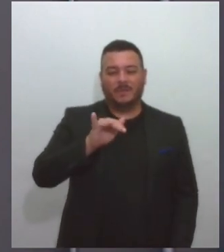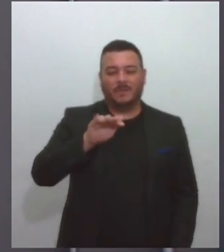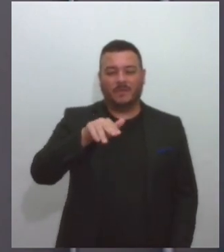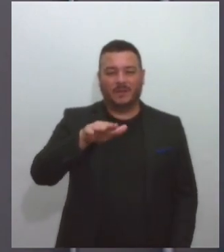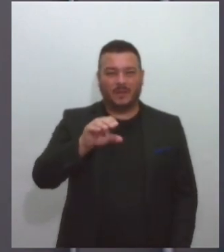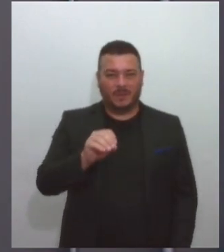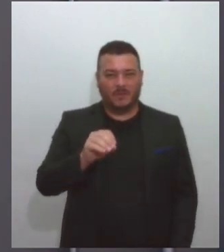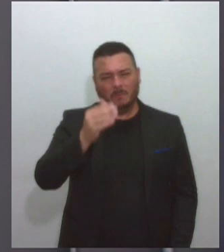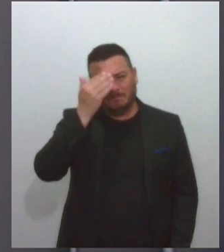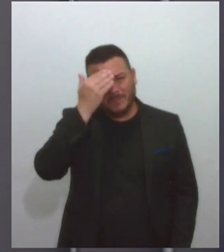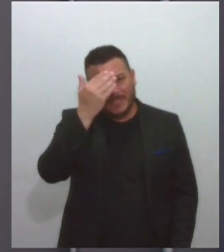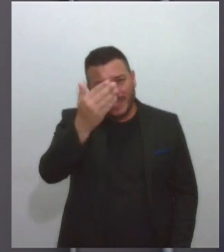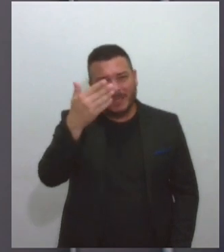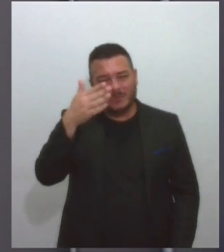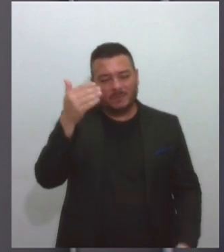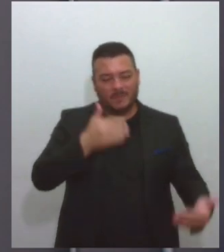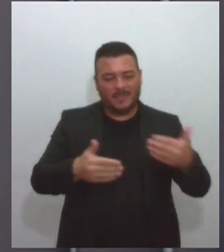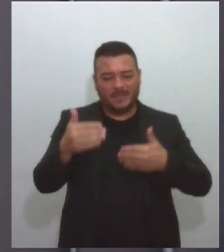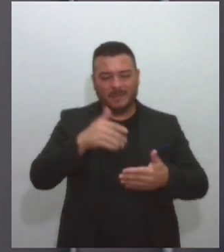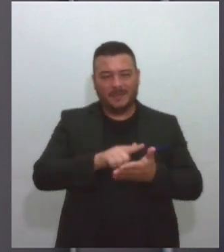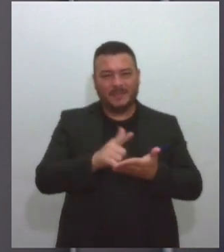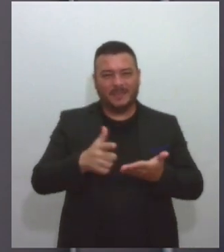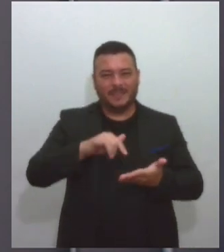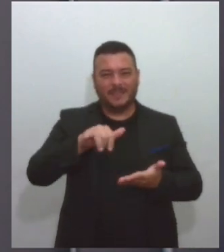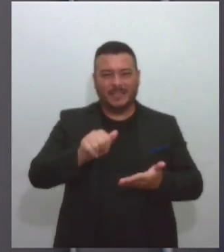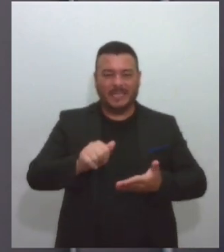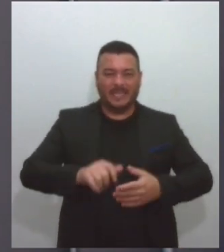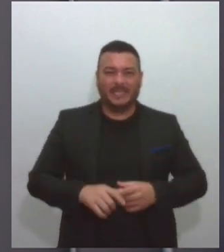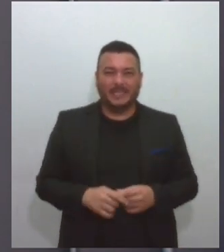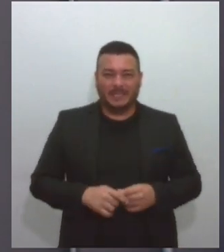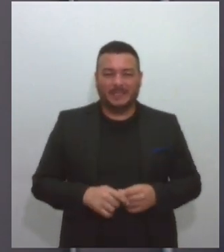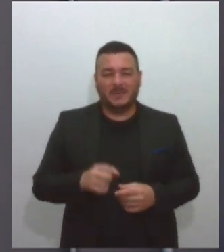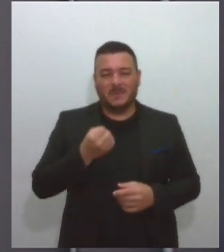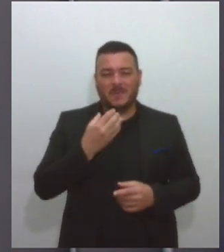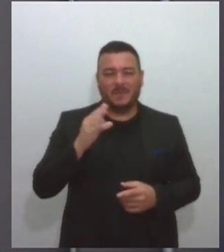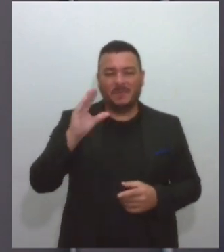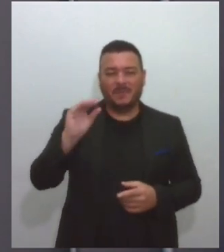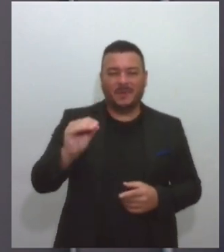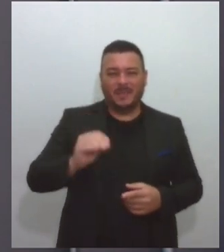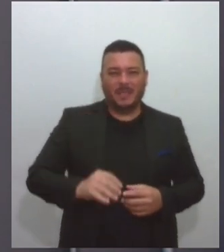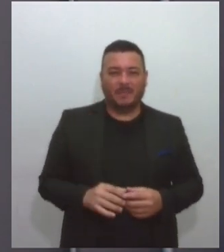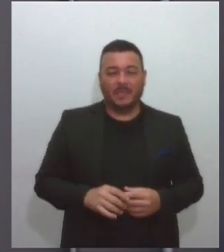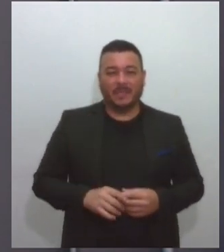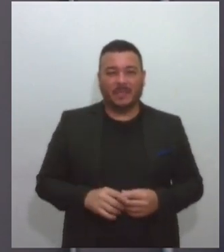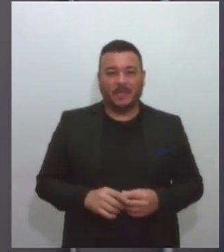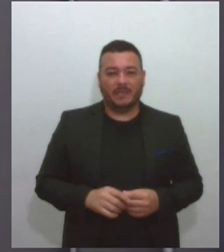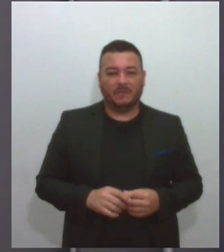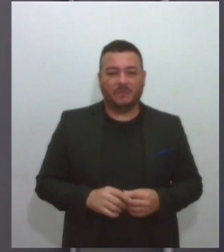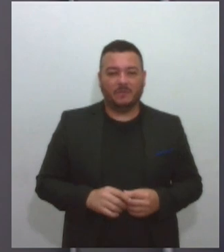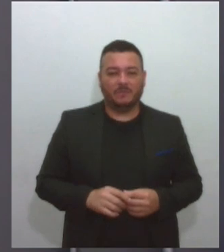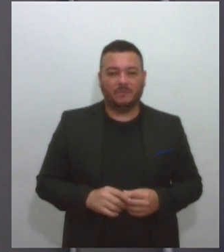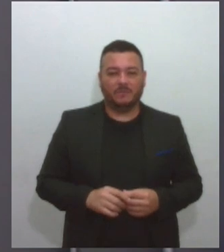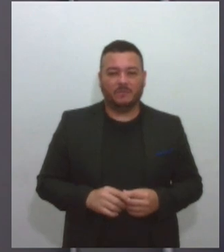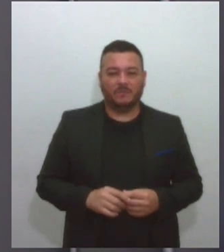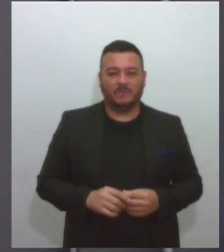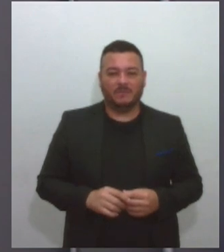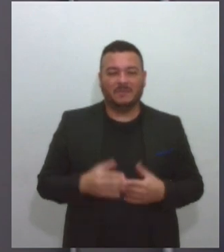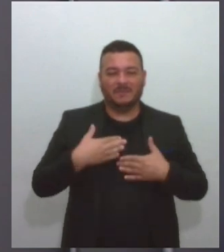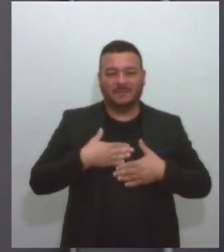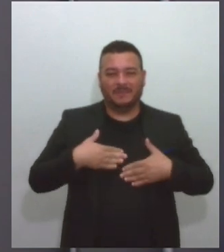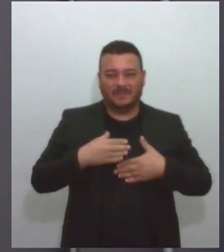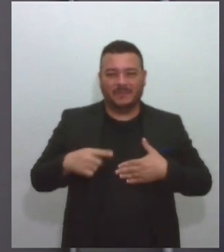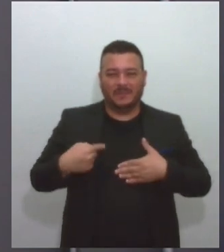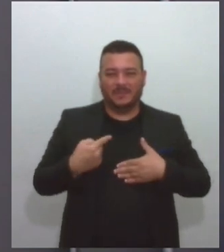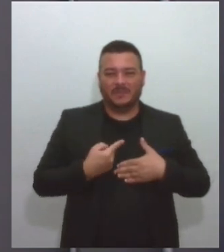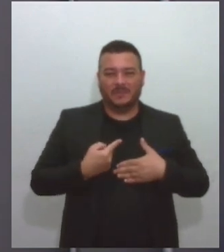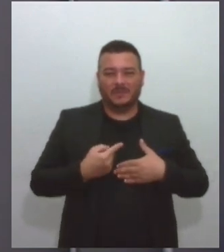sua participação aqui no Jornal da Alese e tenha uma boa noite. O prazer foi nosso, muito obrigada.